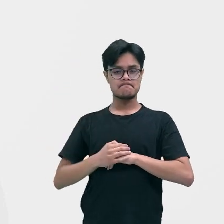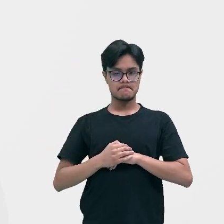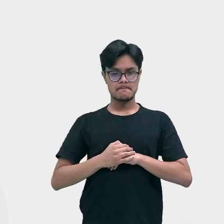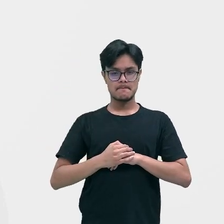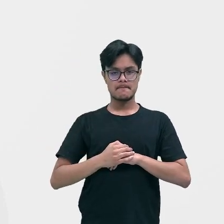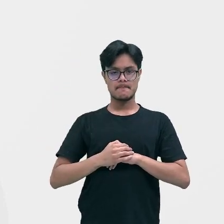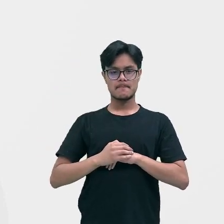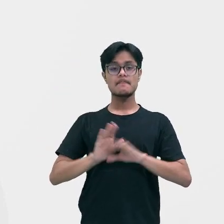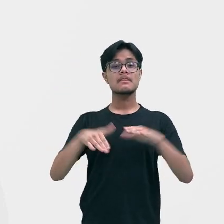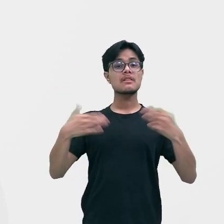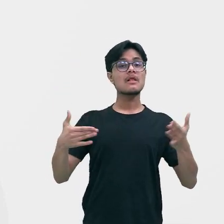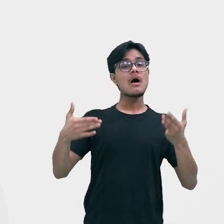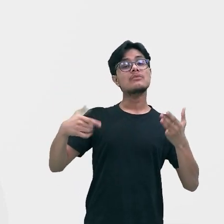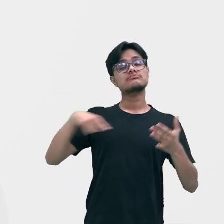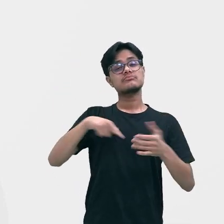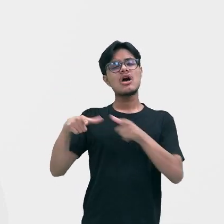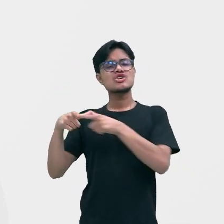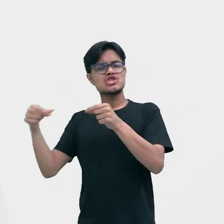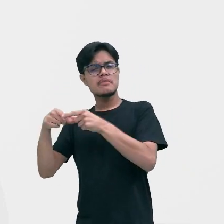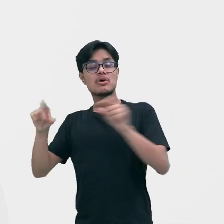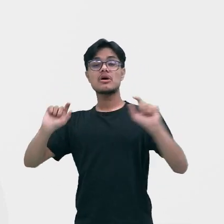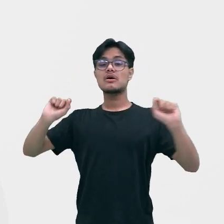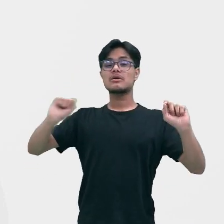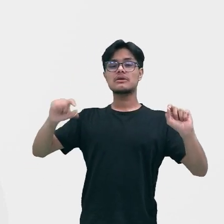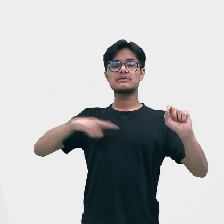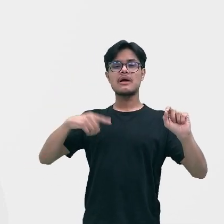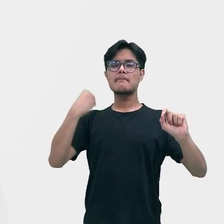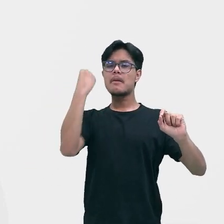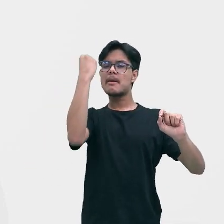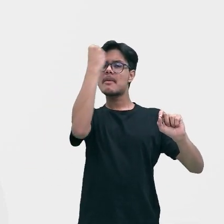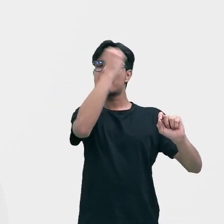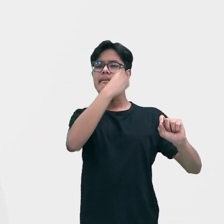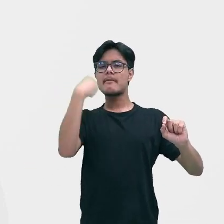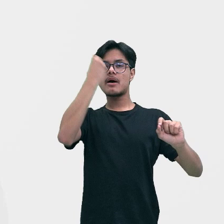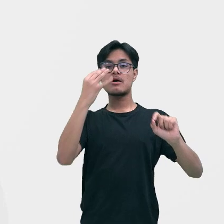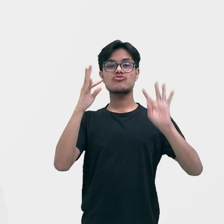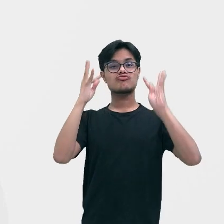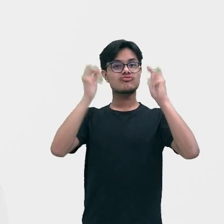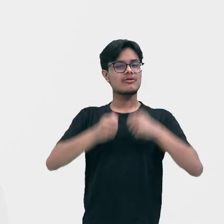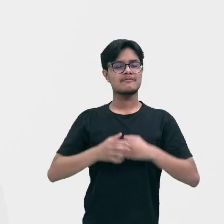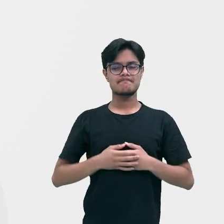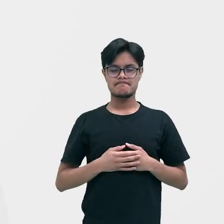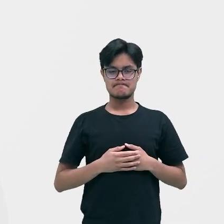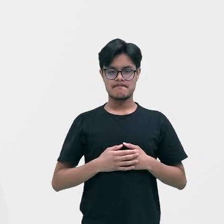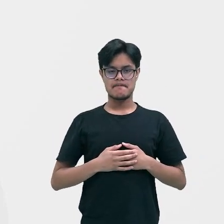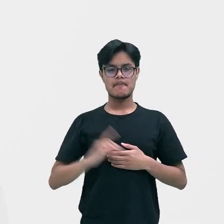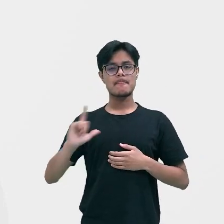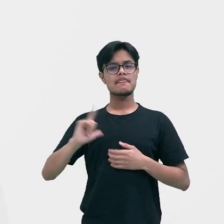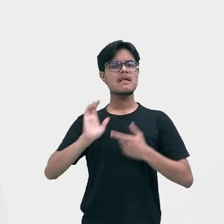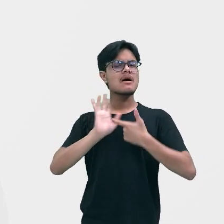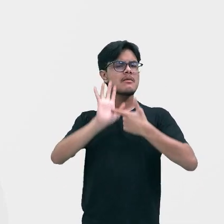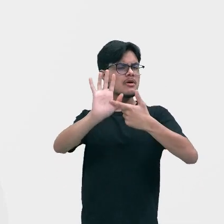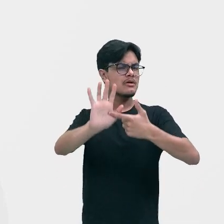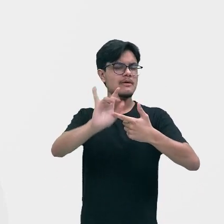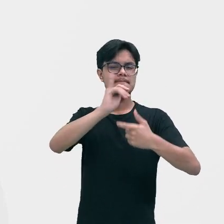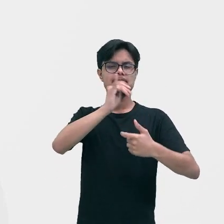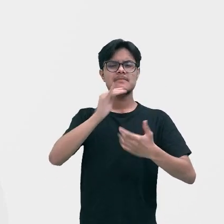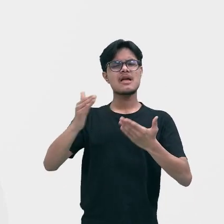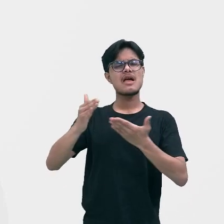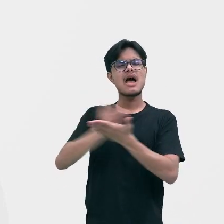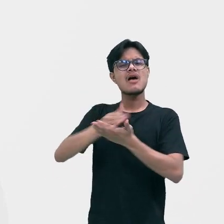a adolescente oriental, ela já está com o rosto todo pintado. Justamente porque ela está fazendo aí, eu acredito que referência a